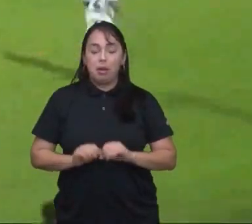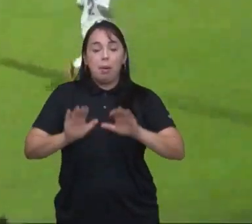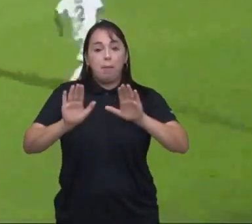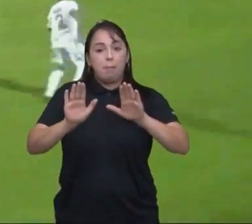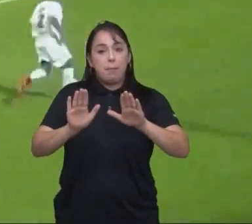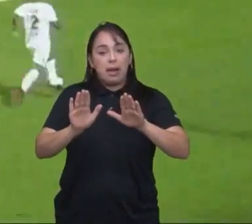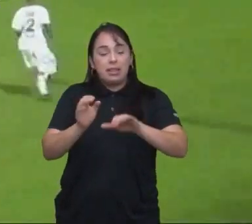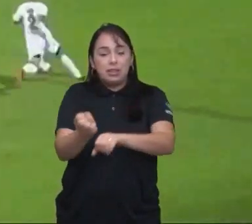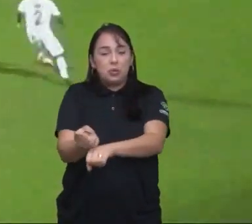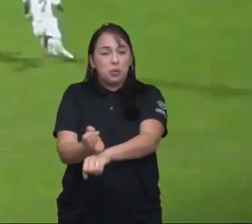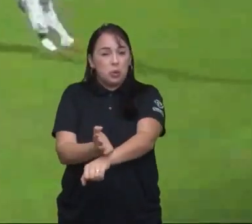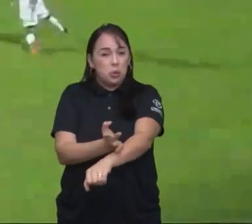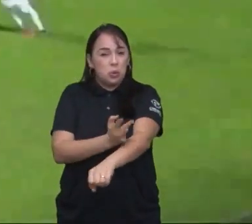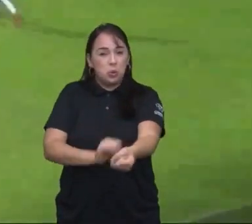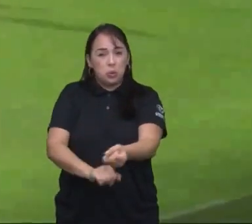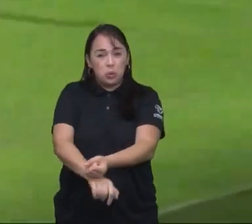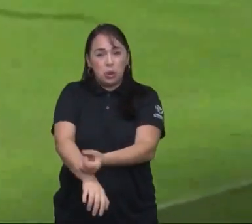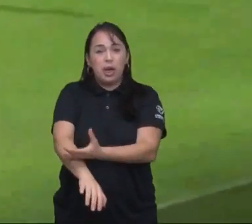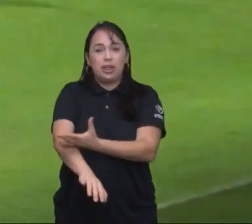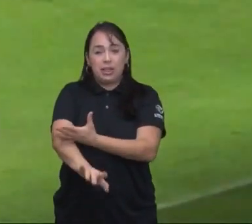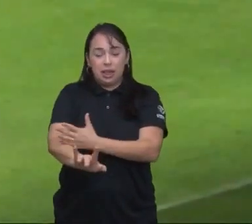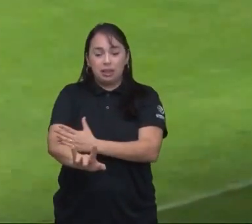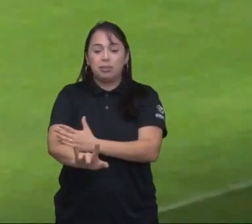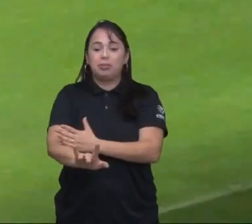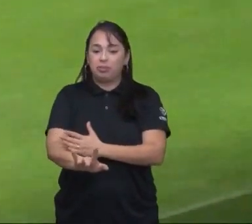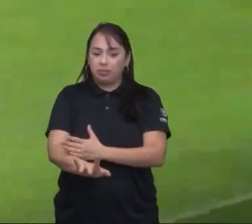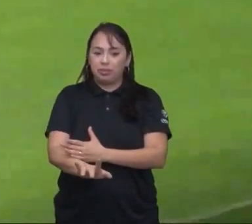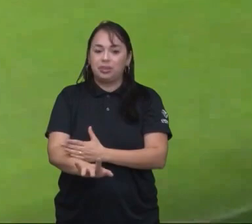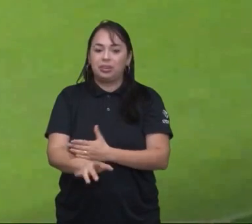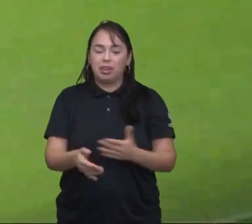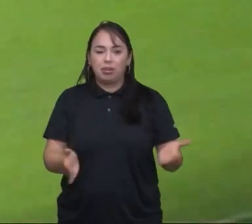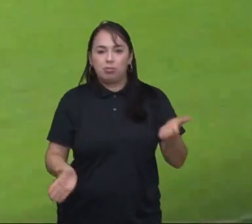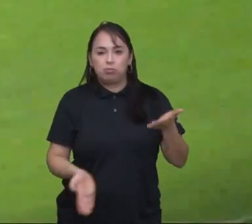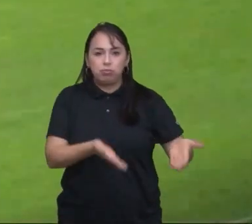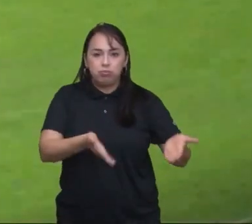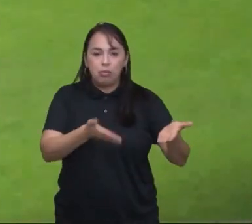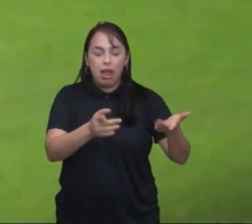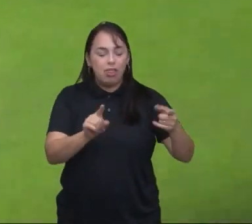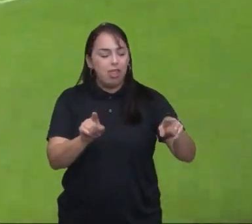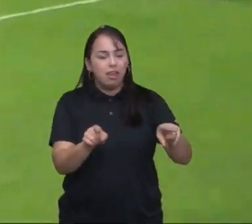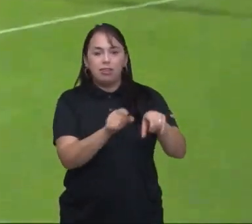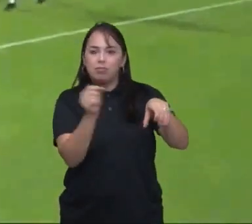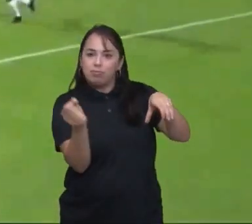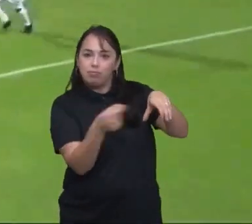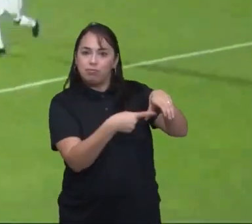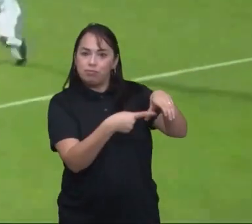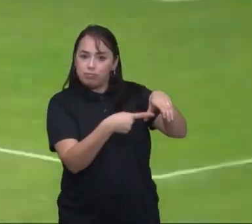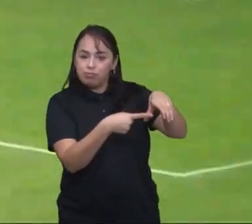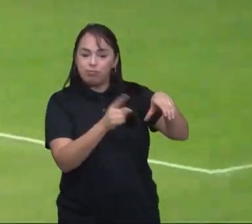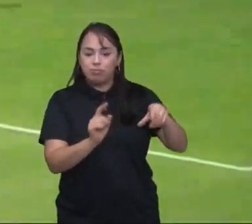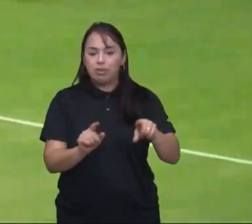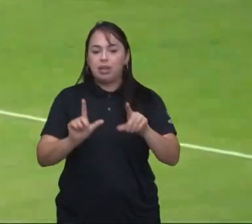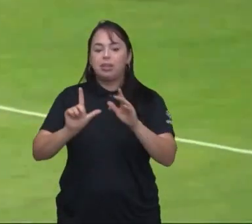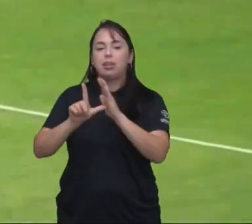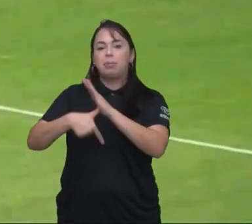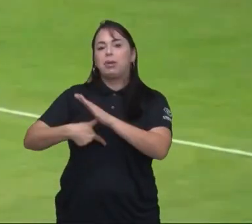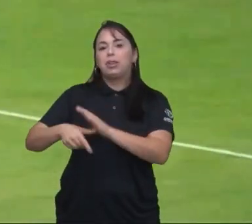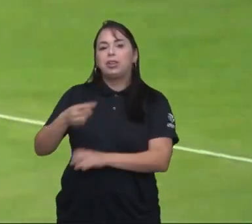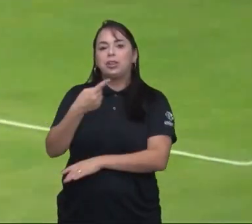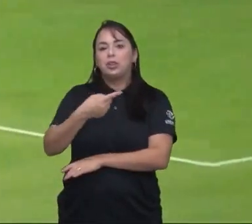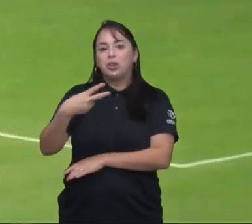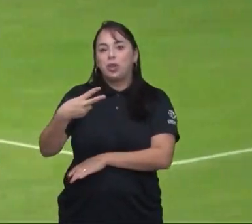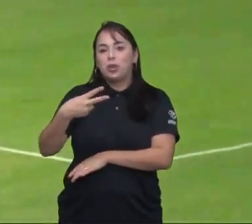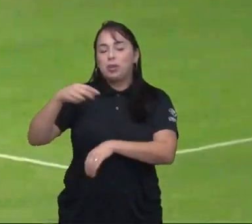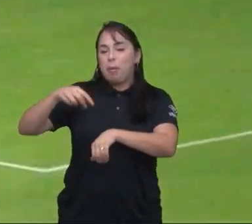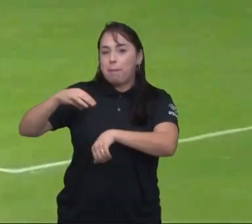Mas as emoções estavam guardadas para a segunda etapa. Tota, livre, empatou o jogo aos 7. Aos 12, o